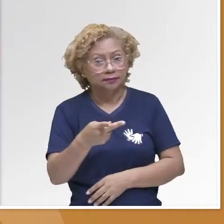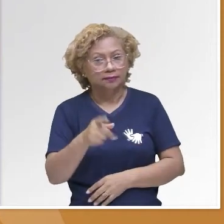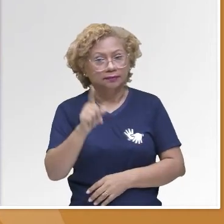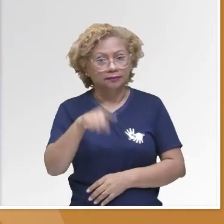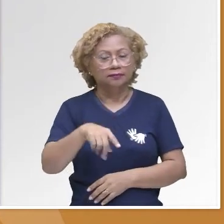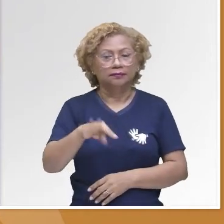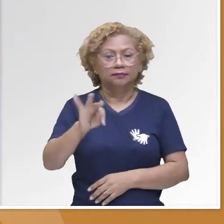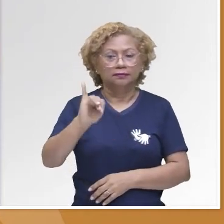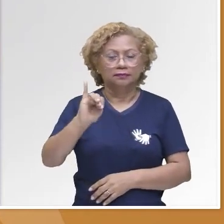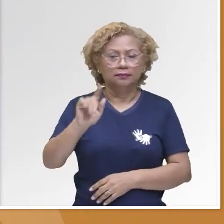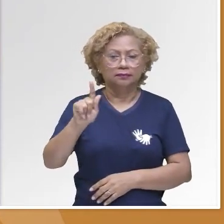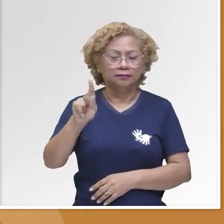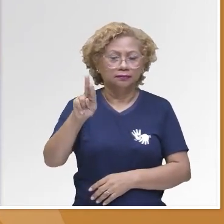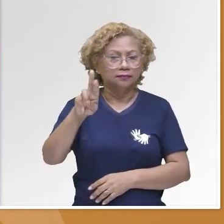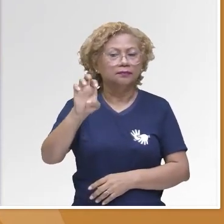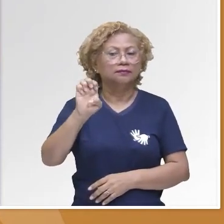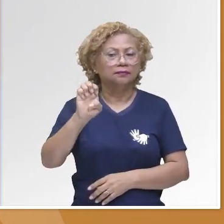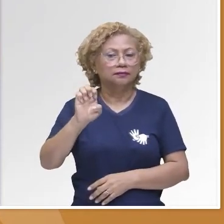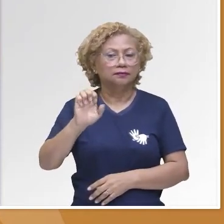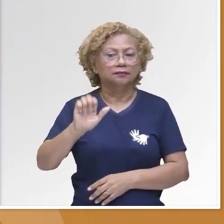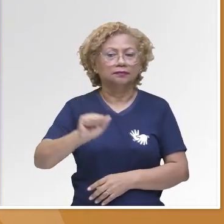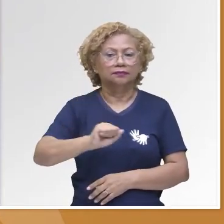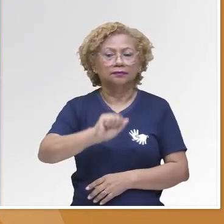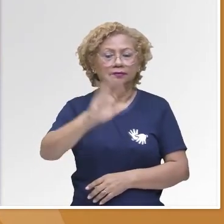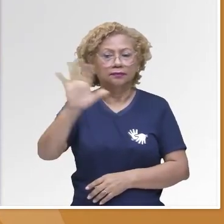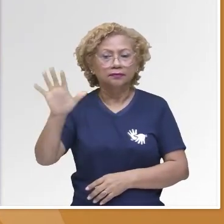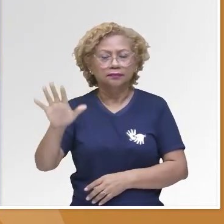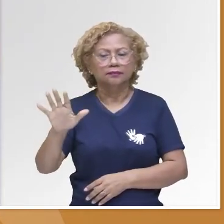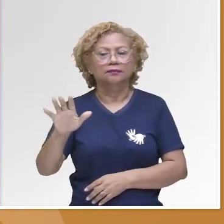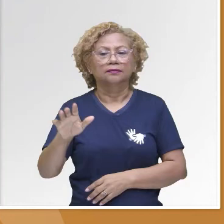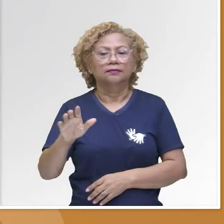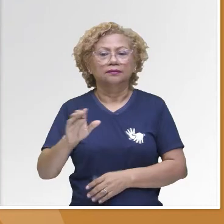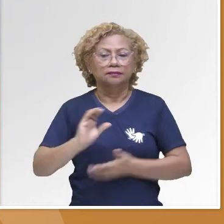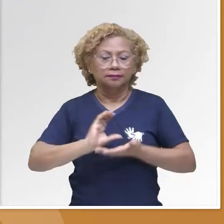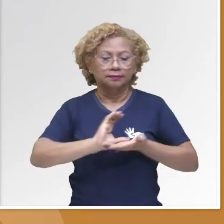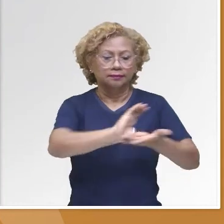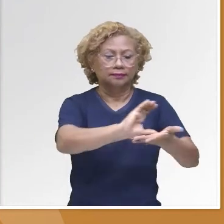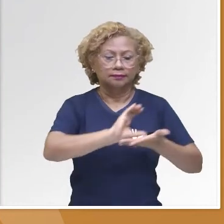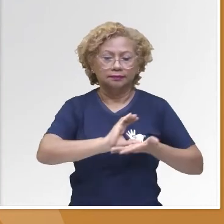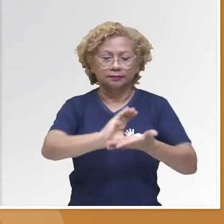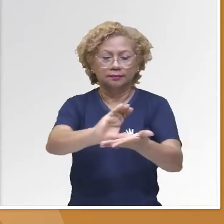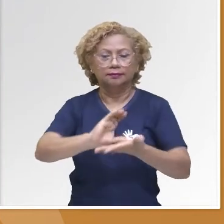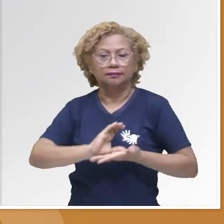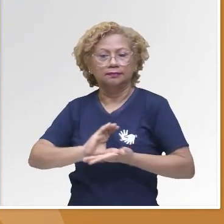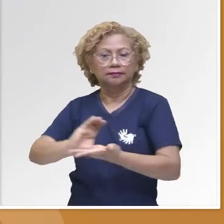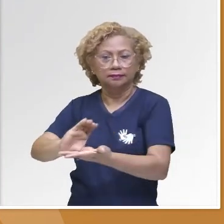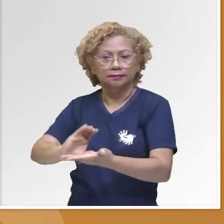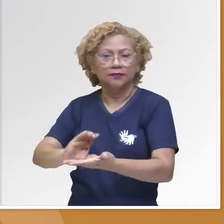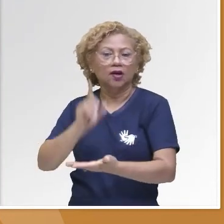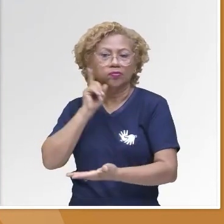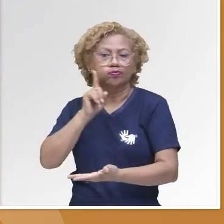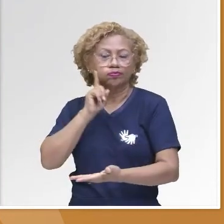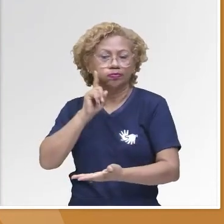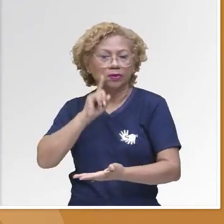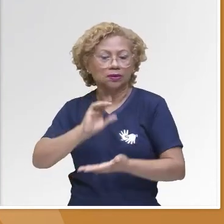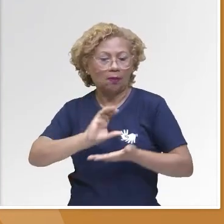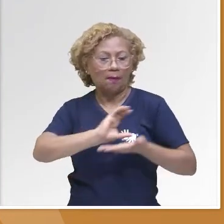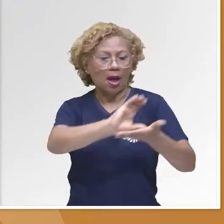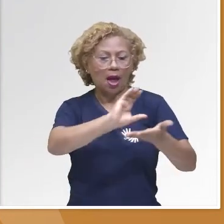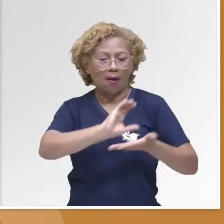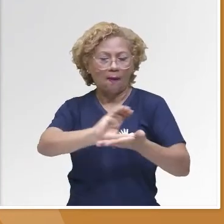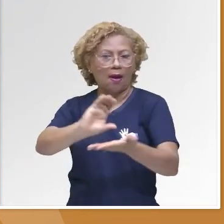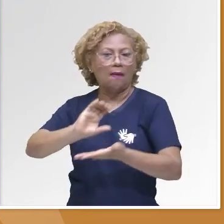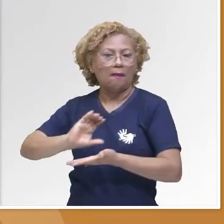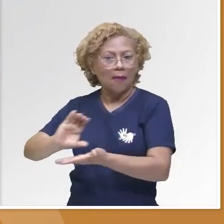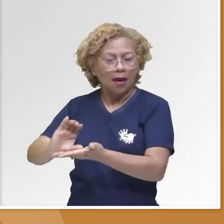receberam ajuda econômica, financeira dos Estados Unidos e do Japão e que conseguiram